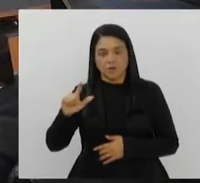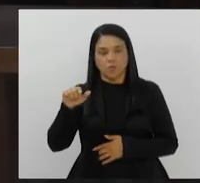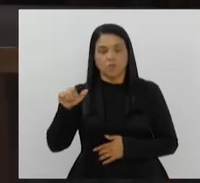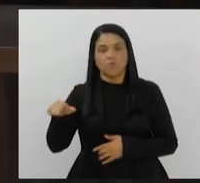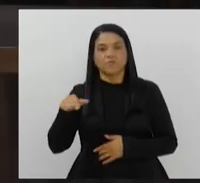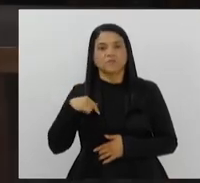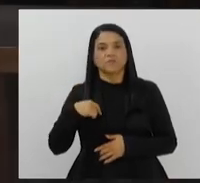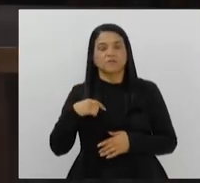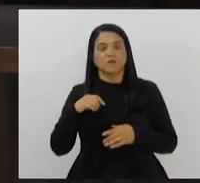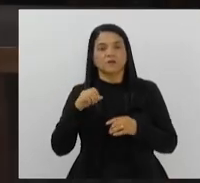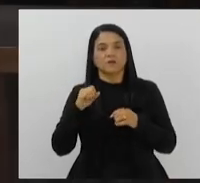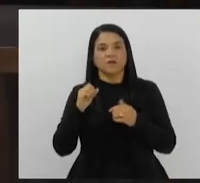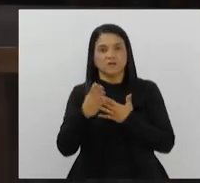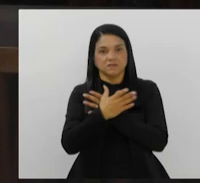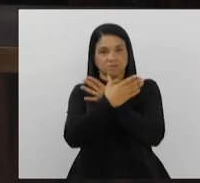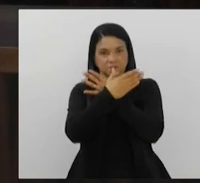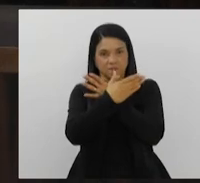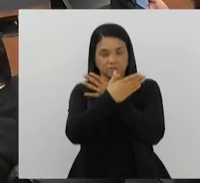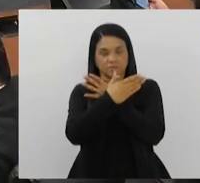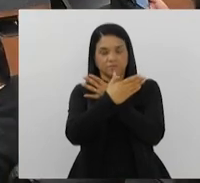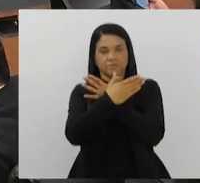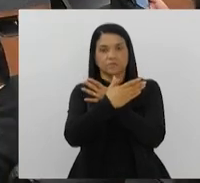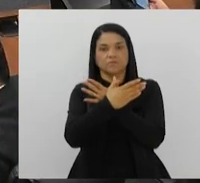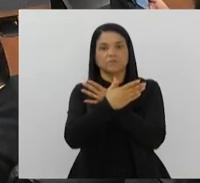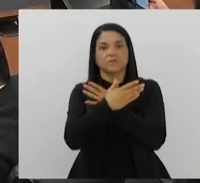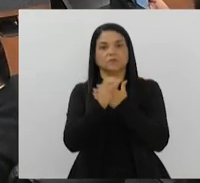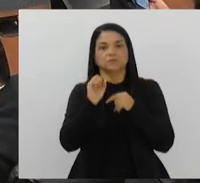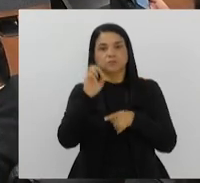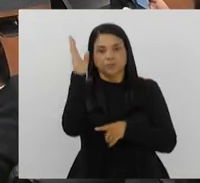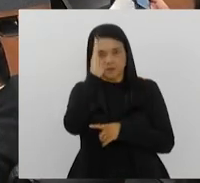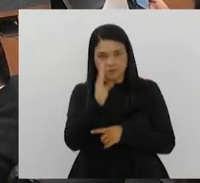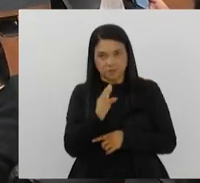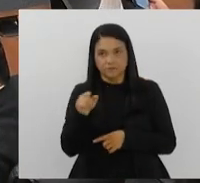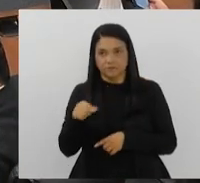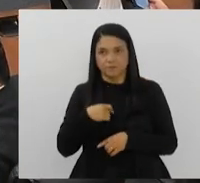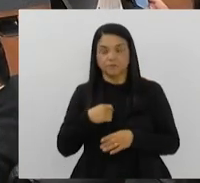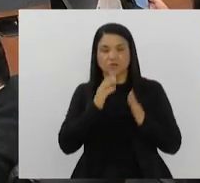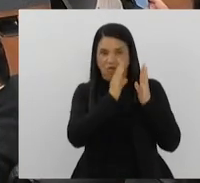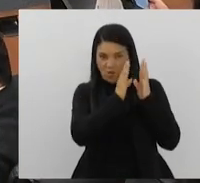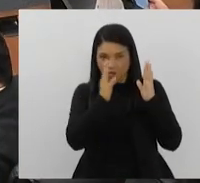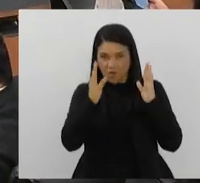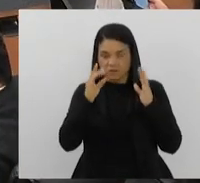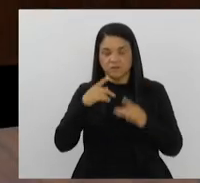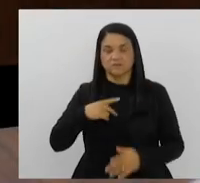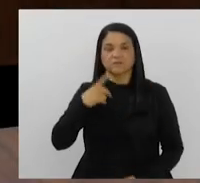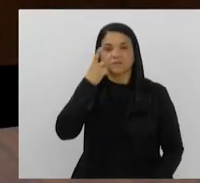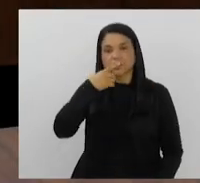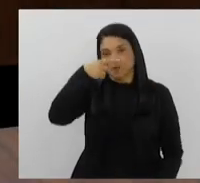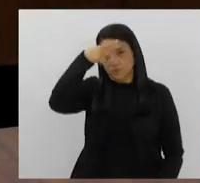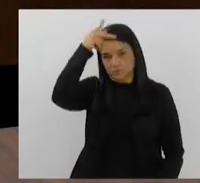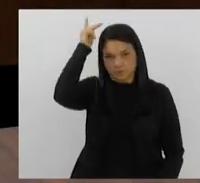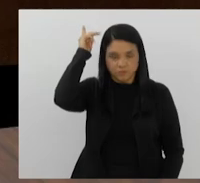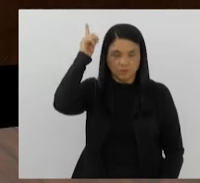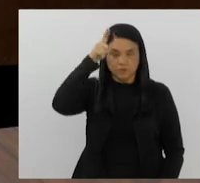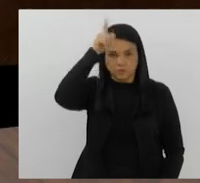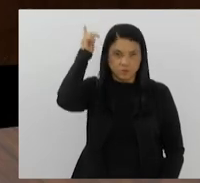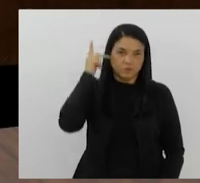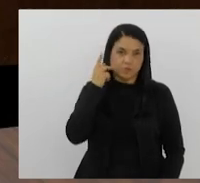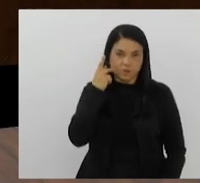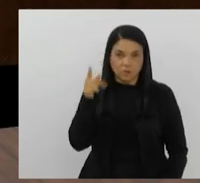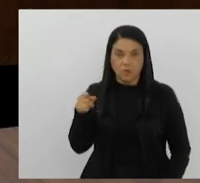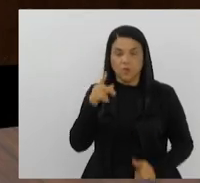Deus do Brasil. Questão de ordem, senhor presidente. Questão de ordem. Senhor presidente, o projeto de